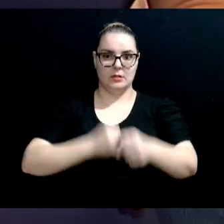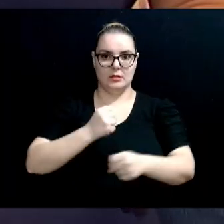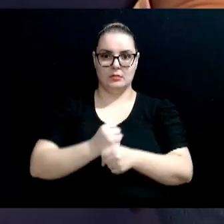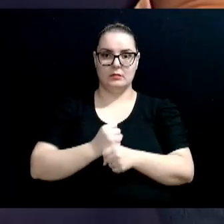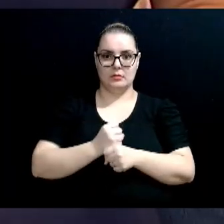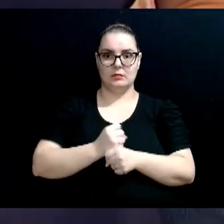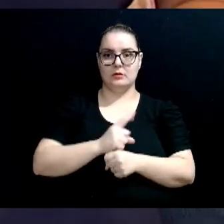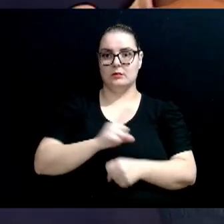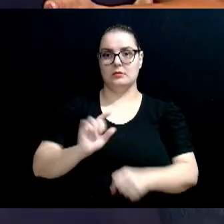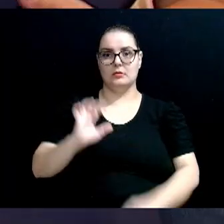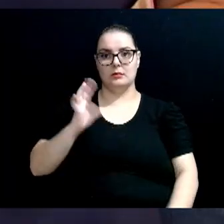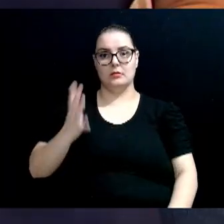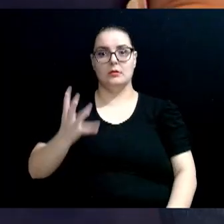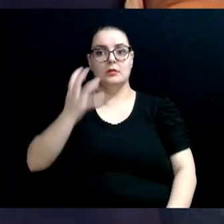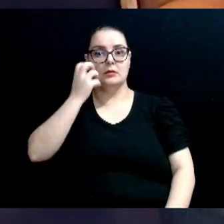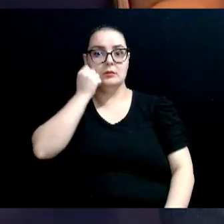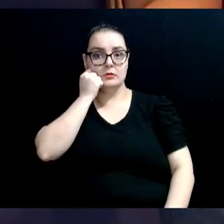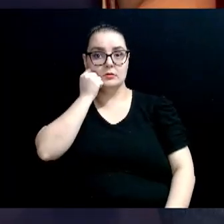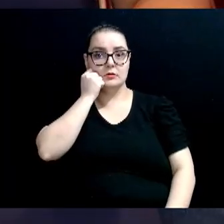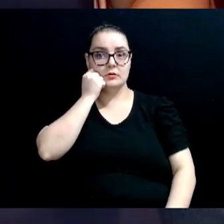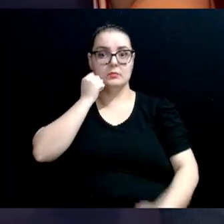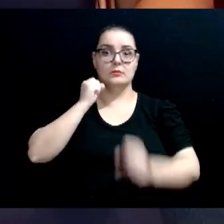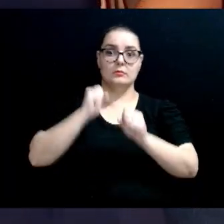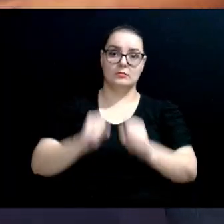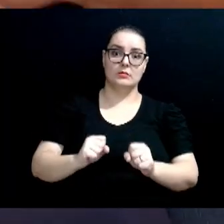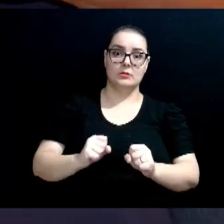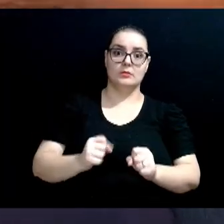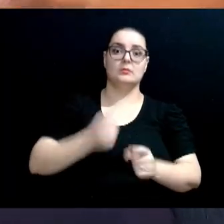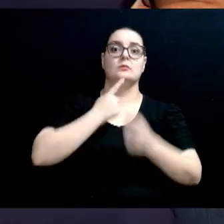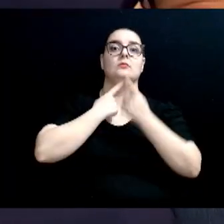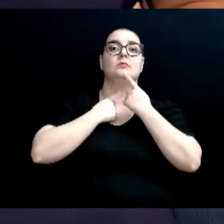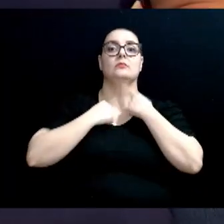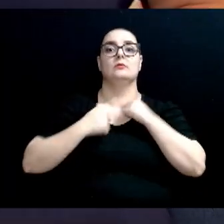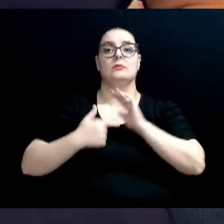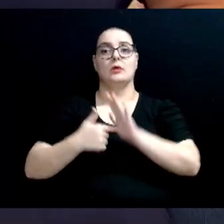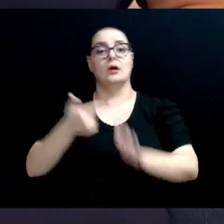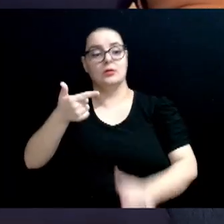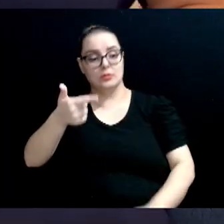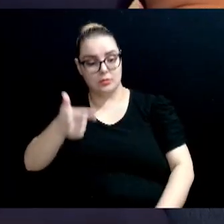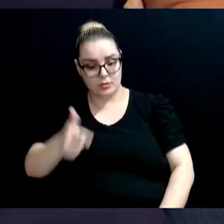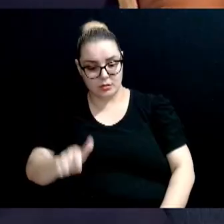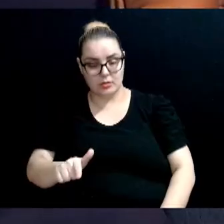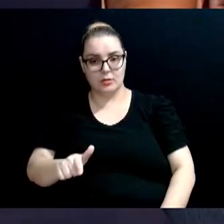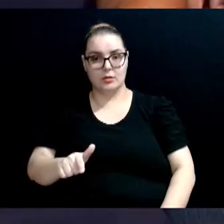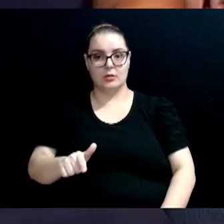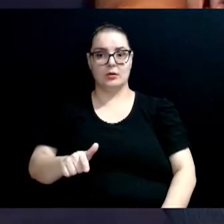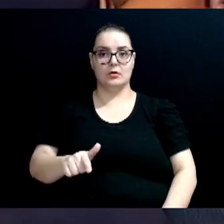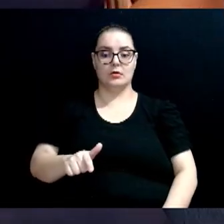a adoção, você pode manifestar desejo de continuar